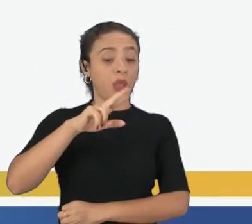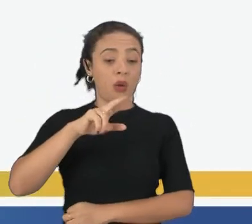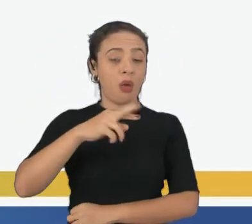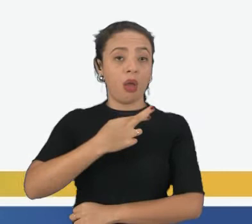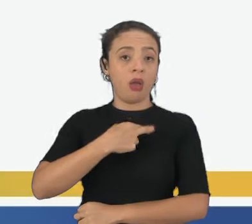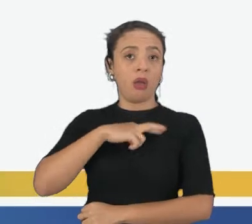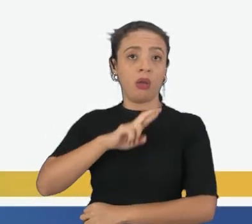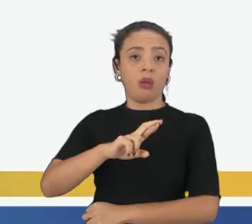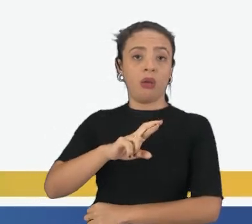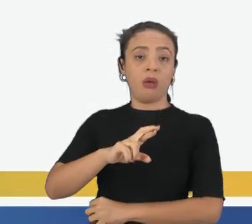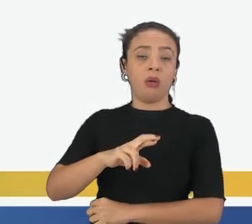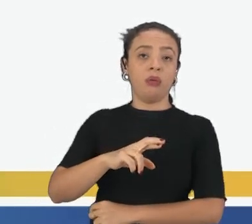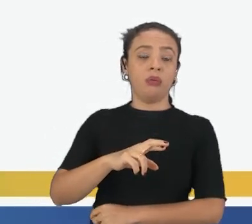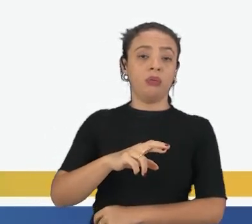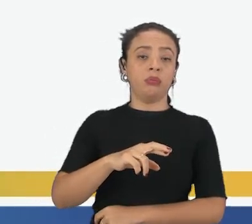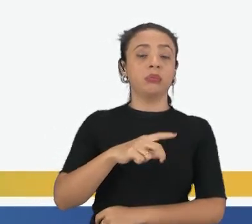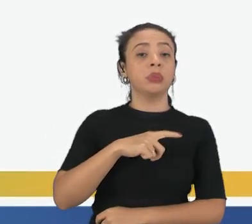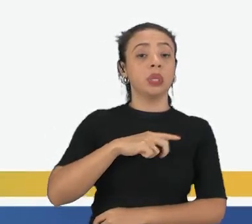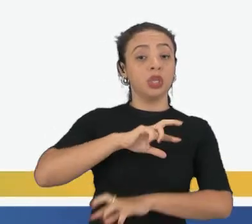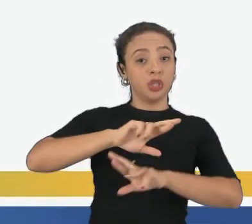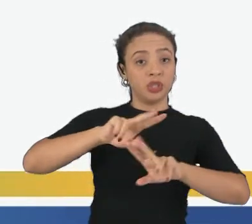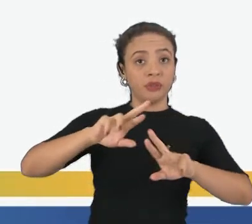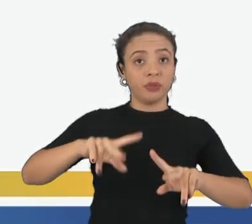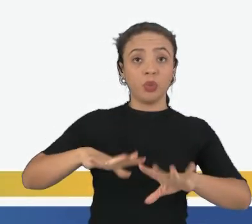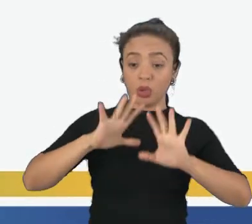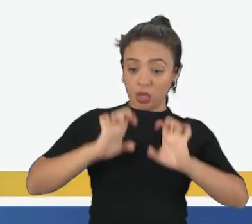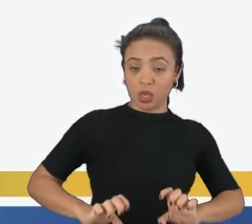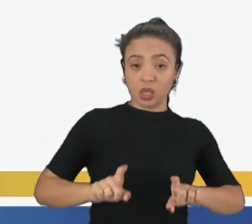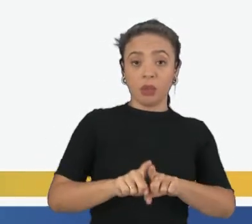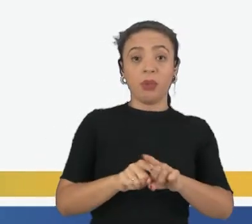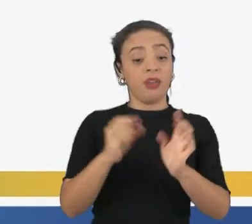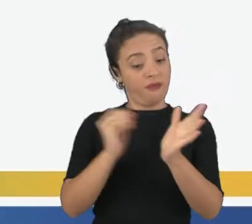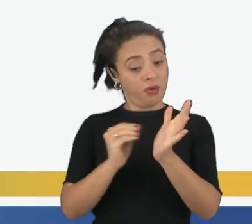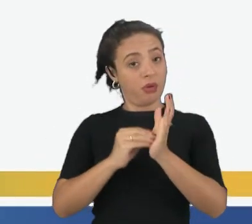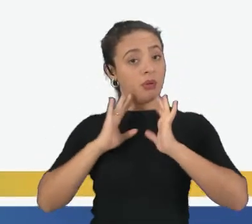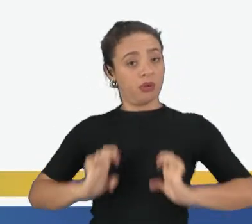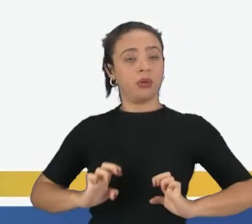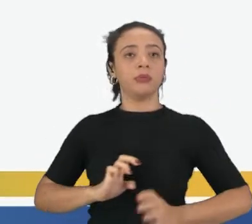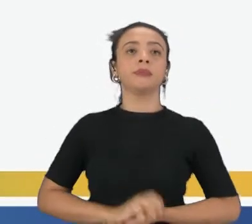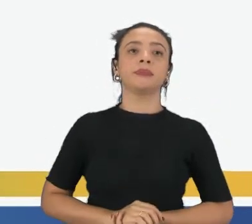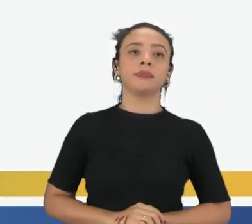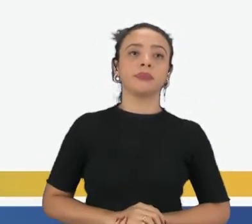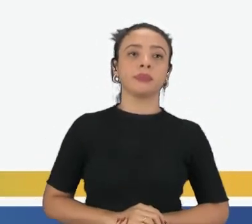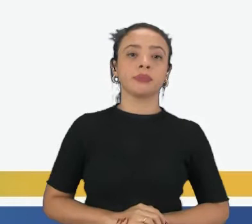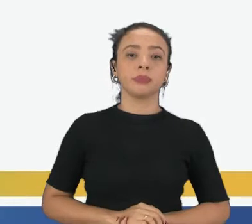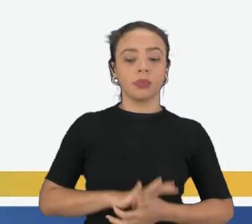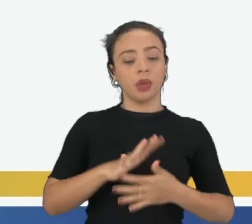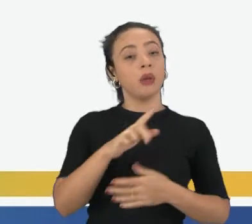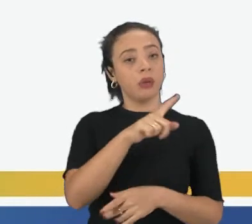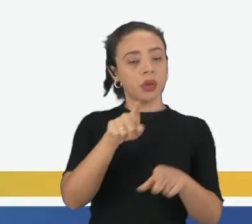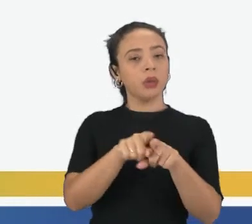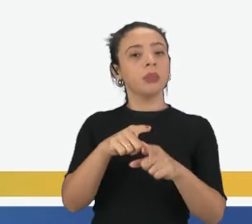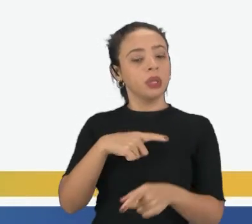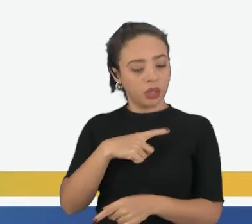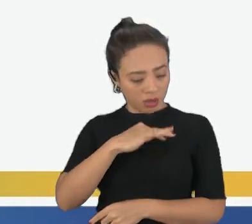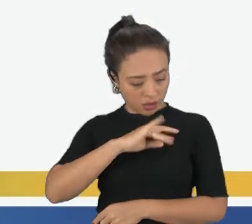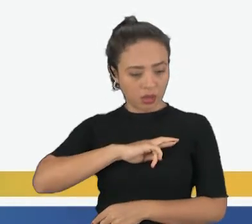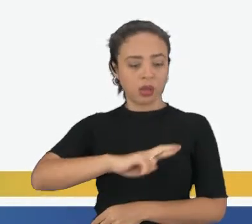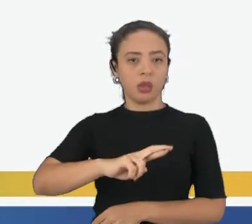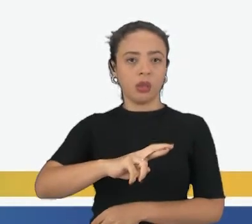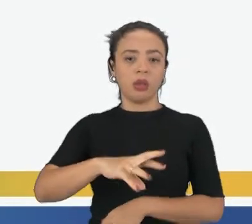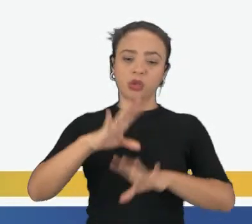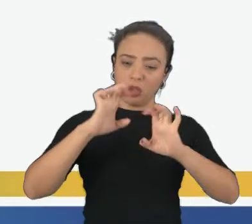fundo religioso E doutrinário você tem diferença entre o ético e o antiético entendeu Você também tem na religião